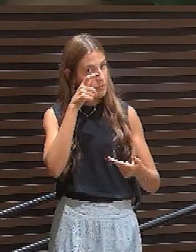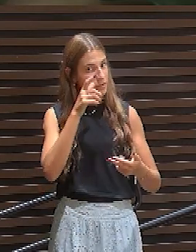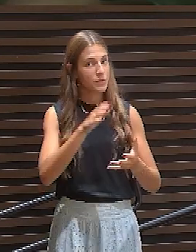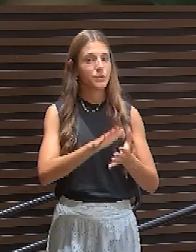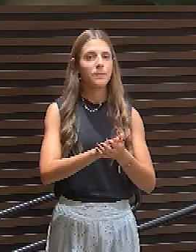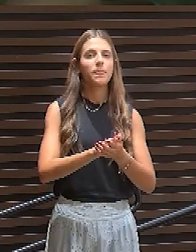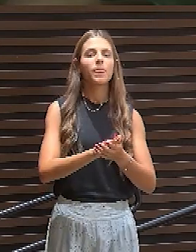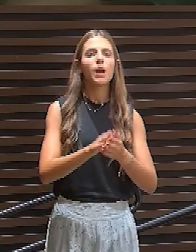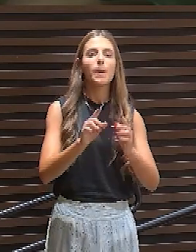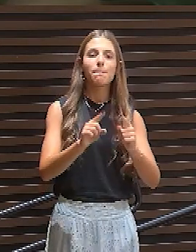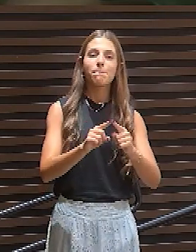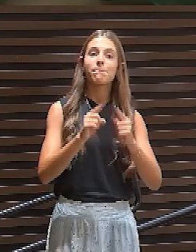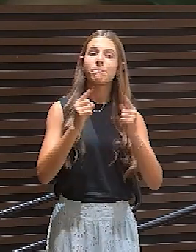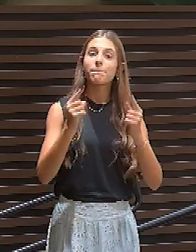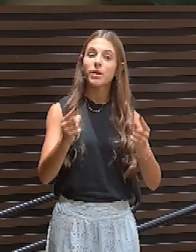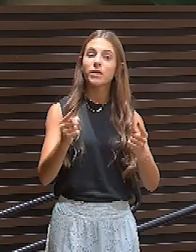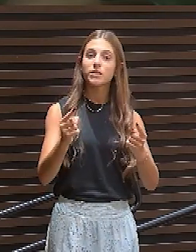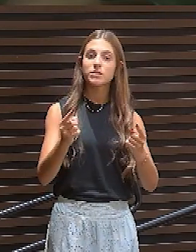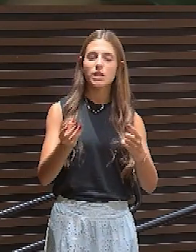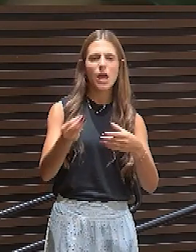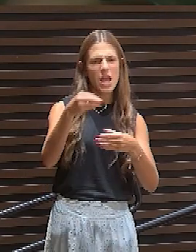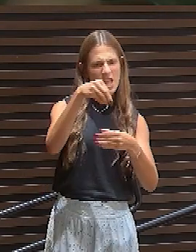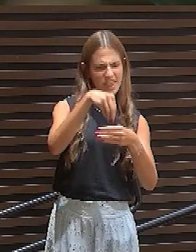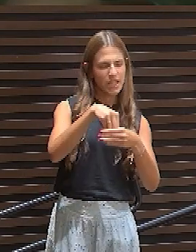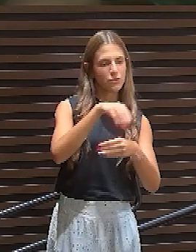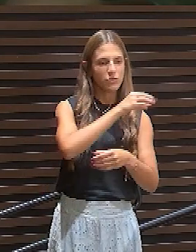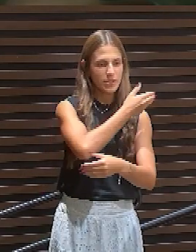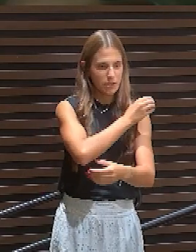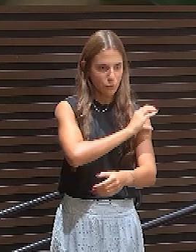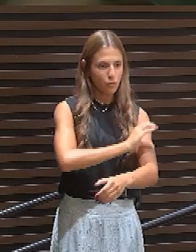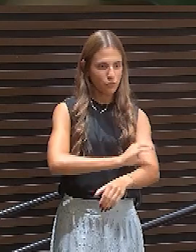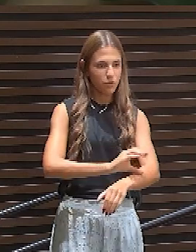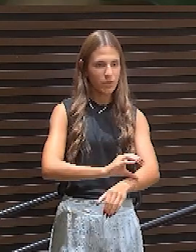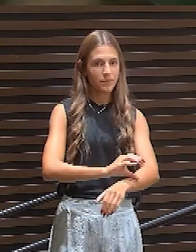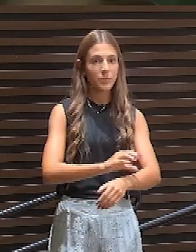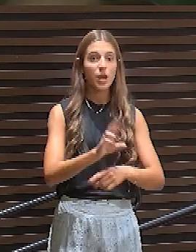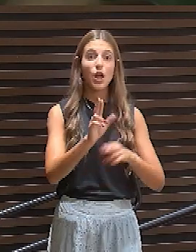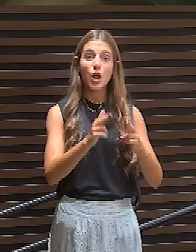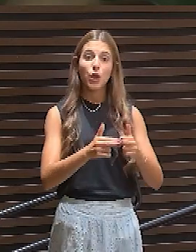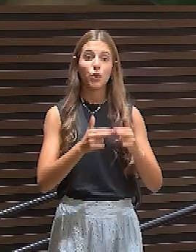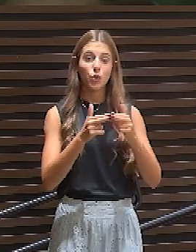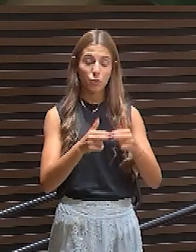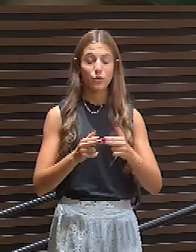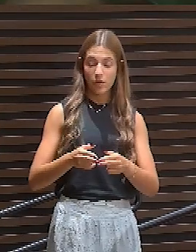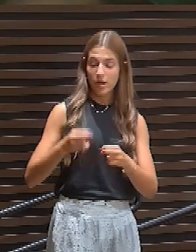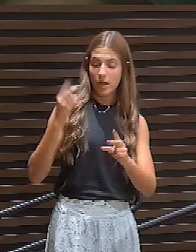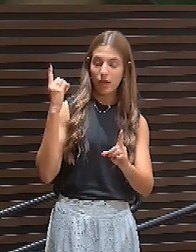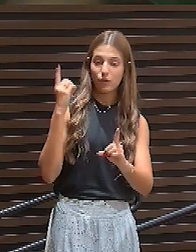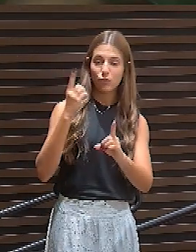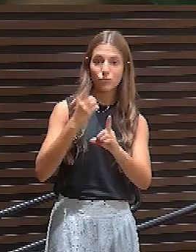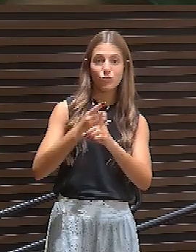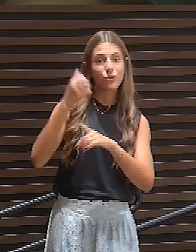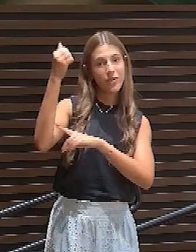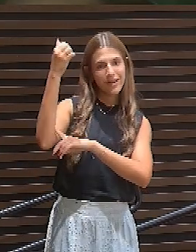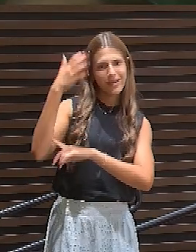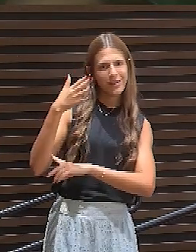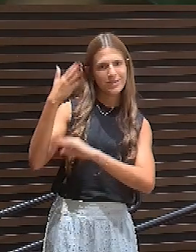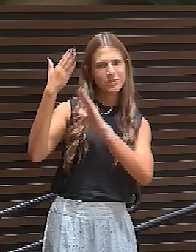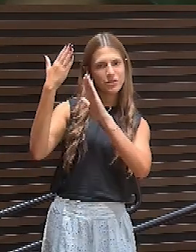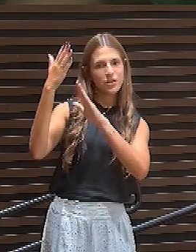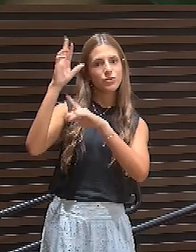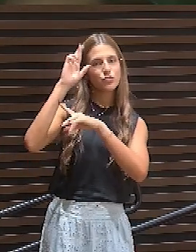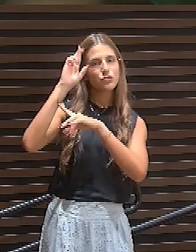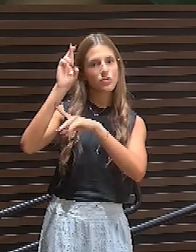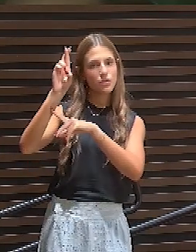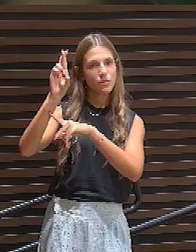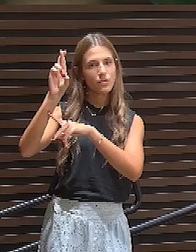Porém, dentro dessa cultura, Noé achou graça diante do Senhor.